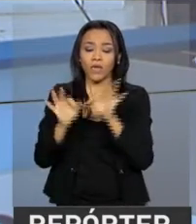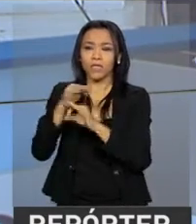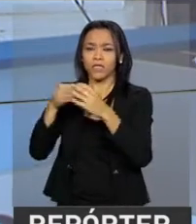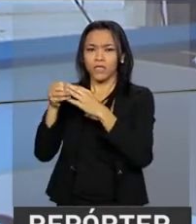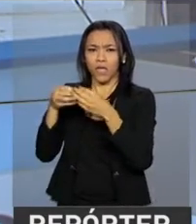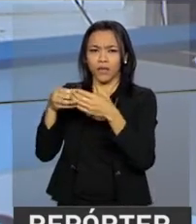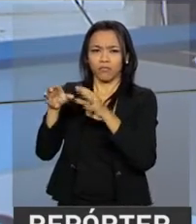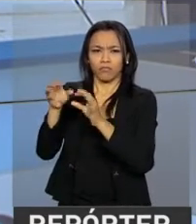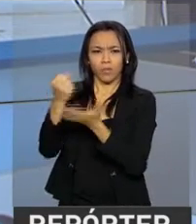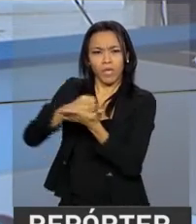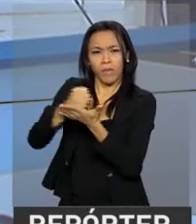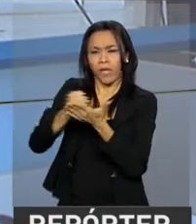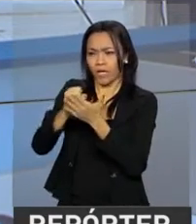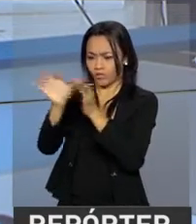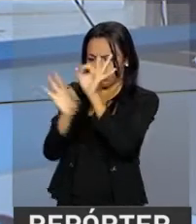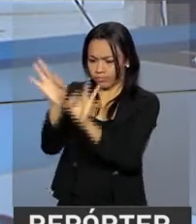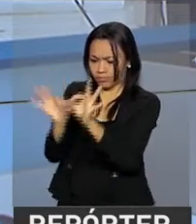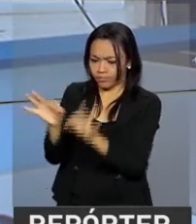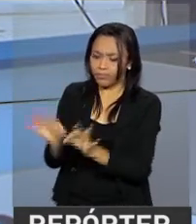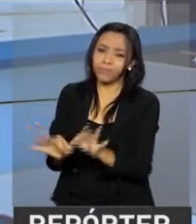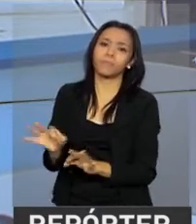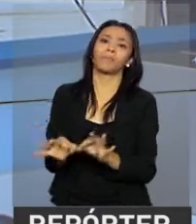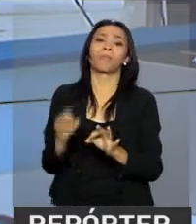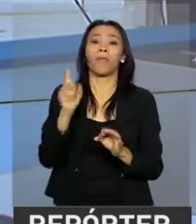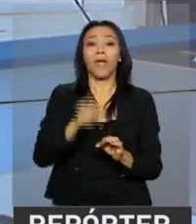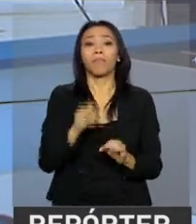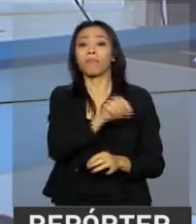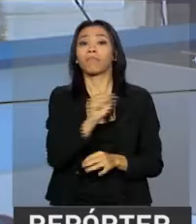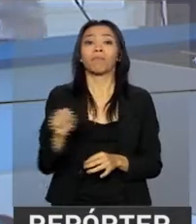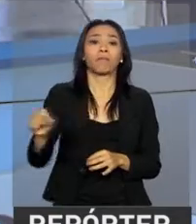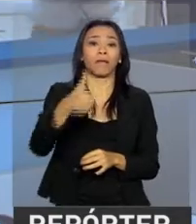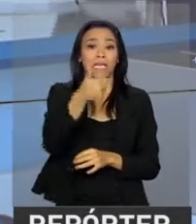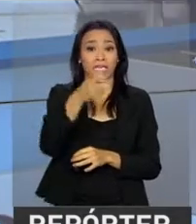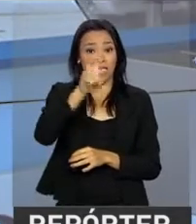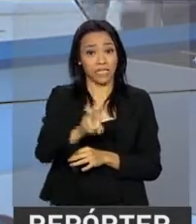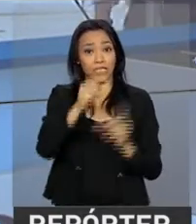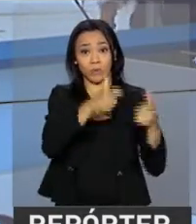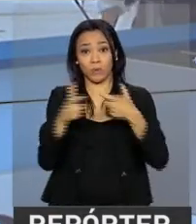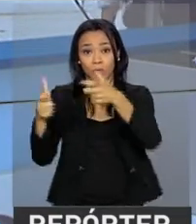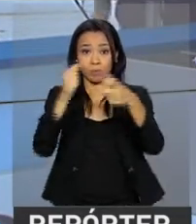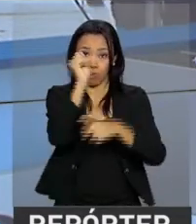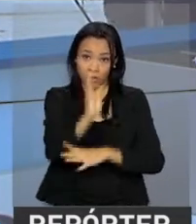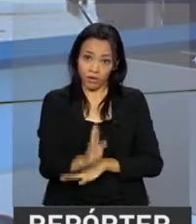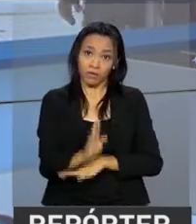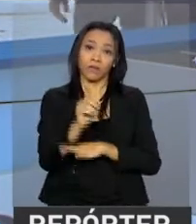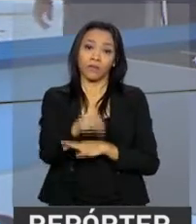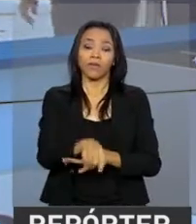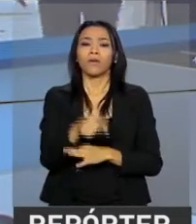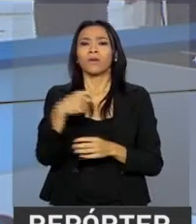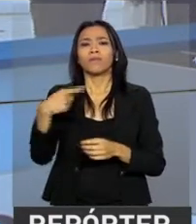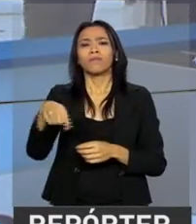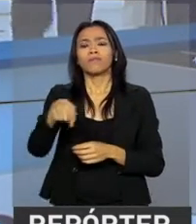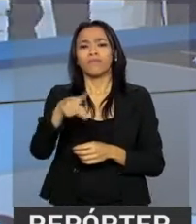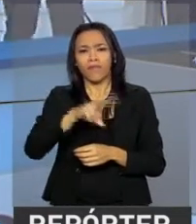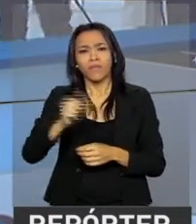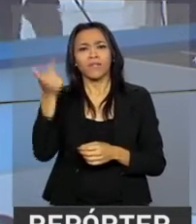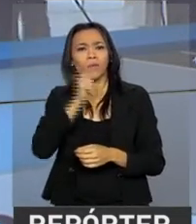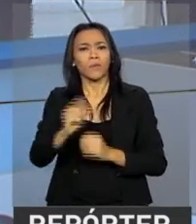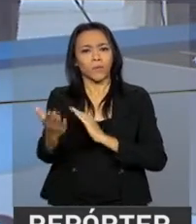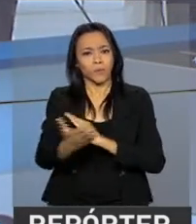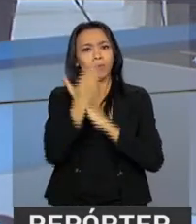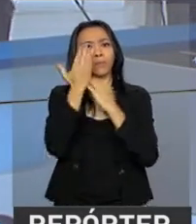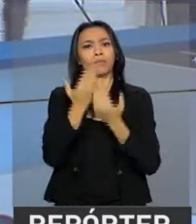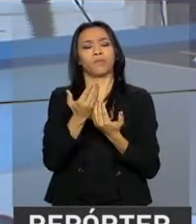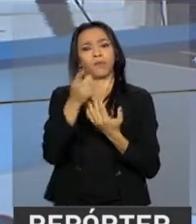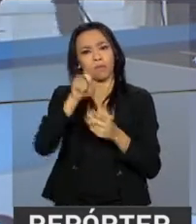medicamentos o programa é desenvolvido em 15 regiões do país moradores de cerca de mil municípios vão ser beneficiados pela